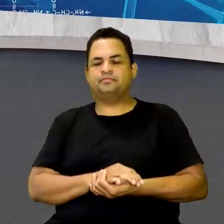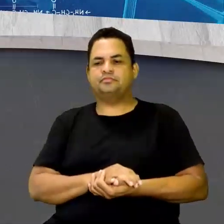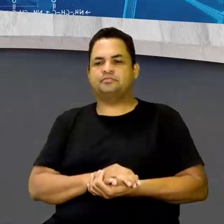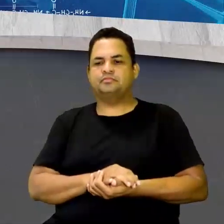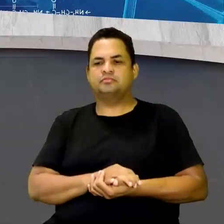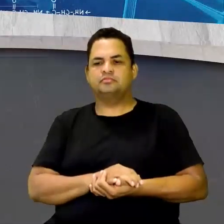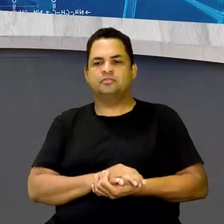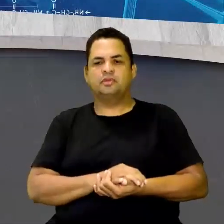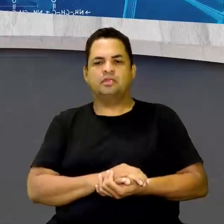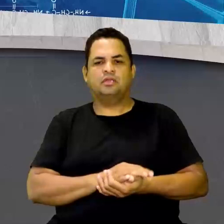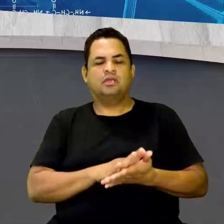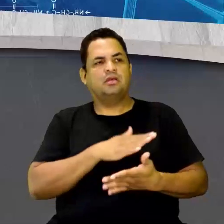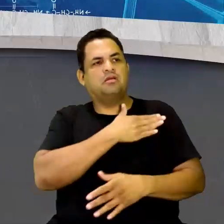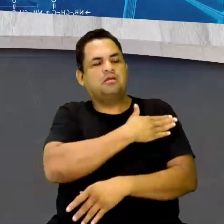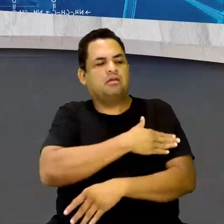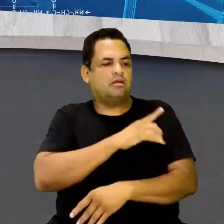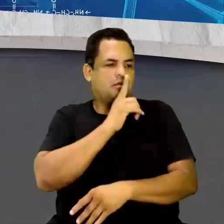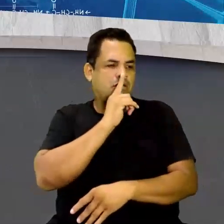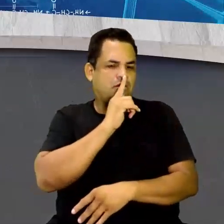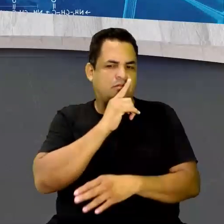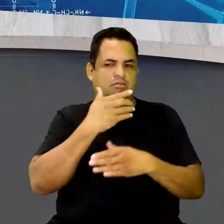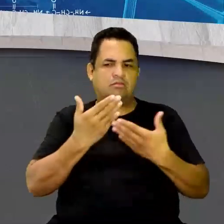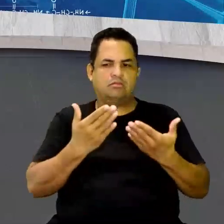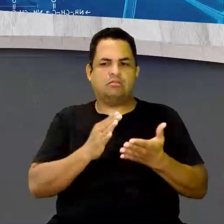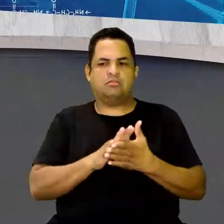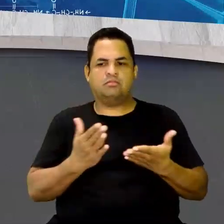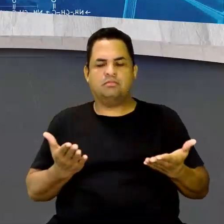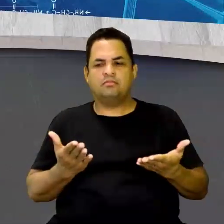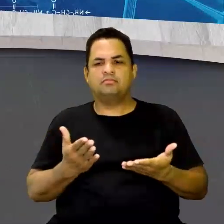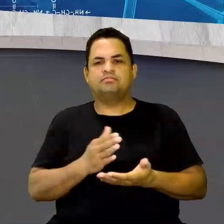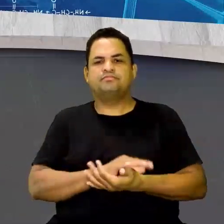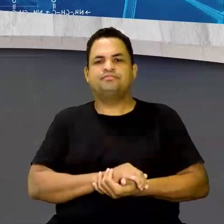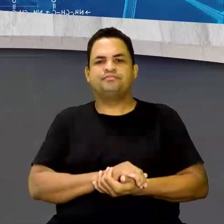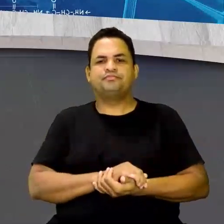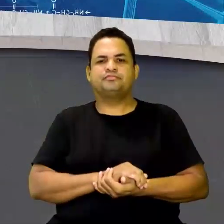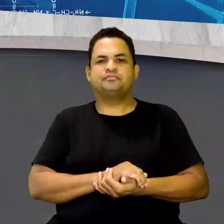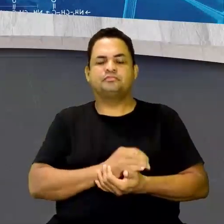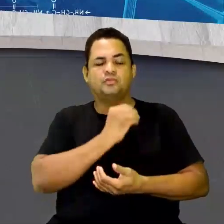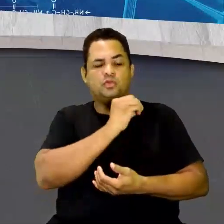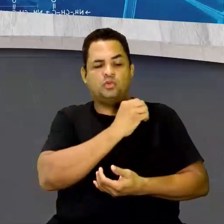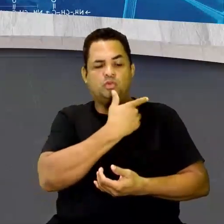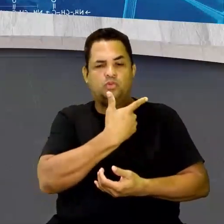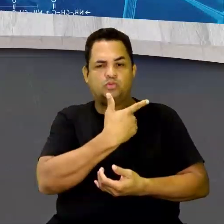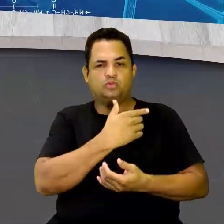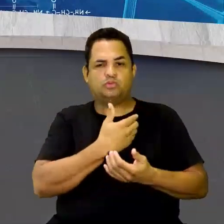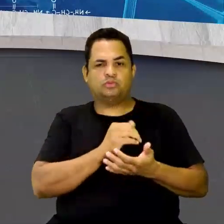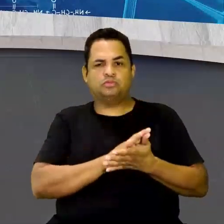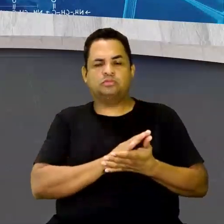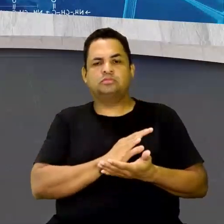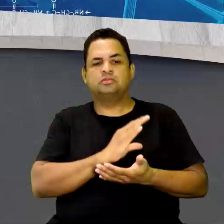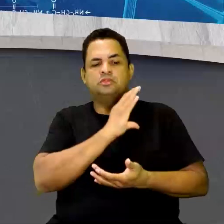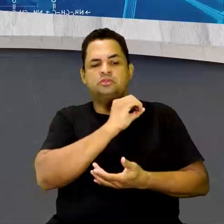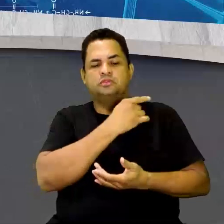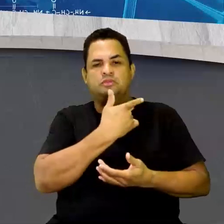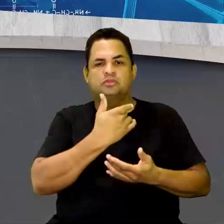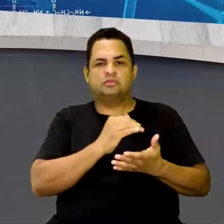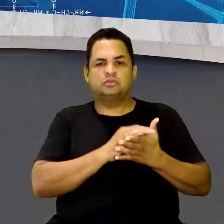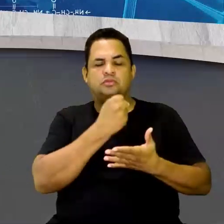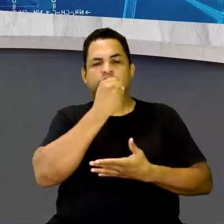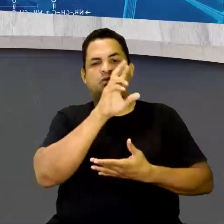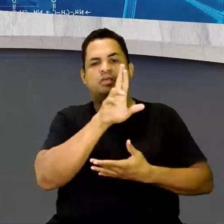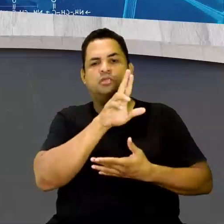do álcool e da água, tá bom? O oxigênio e o CO2 no ar